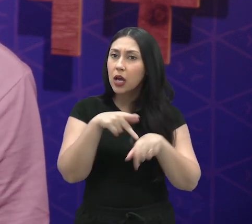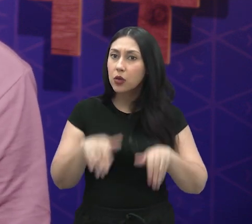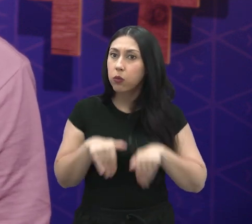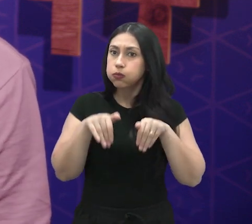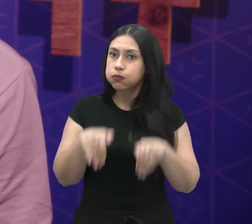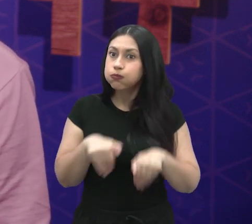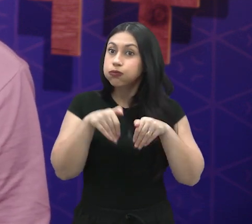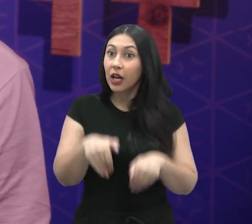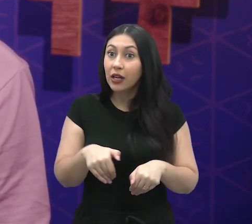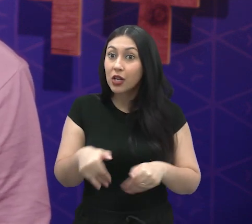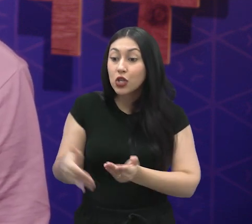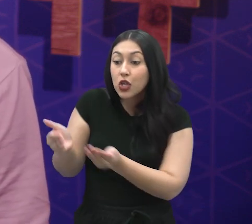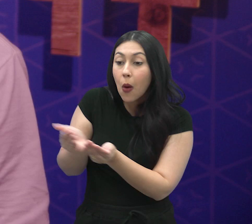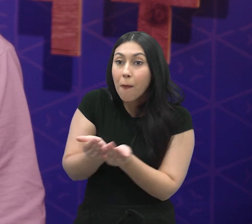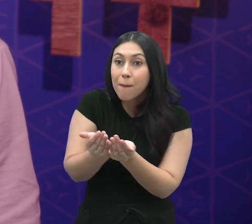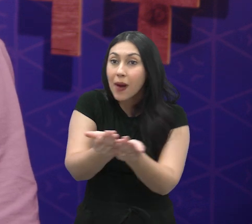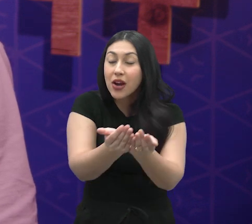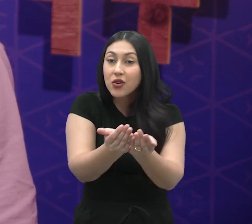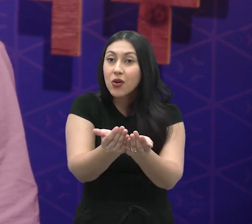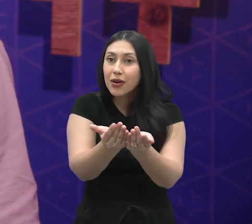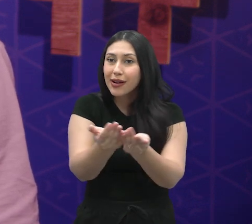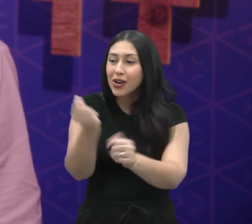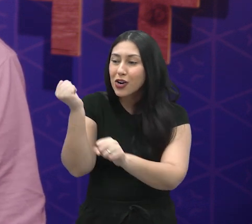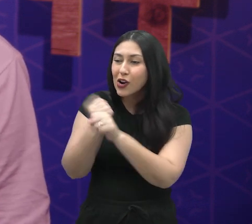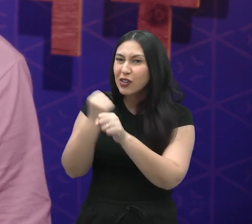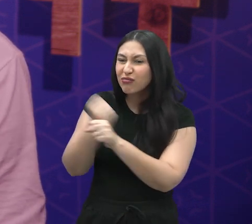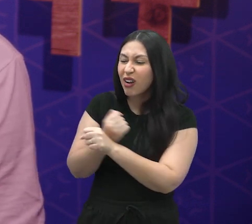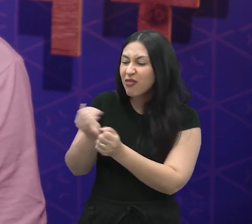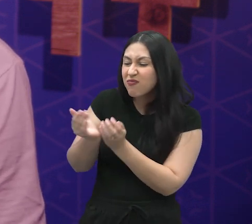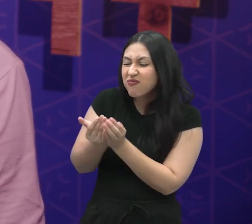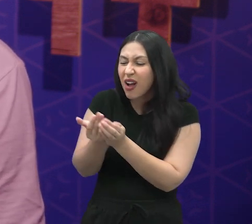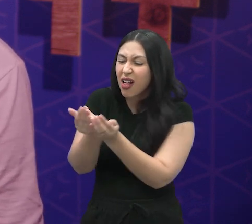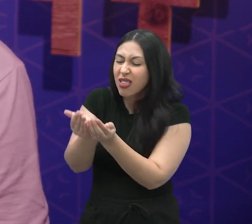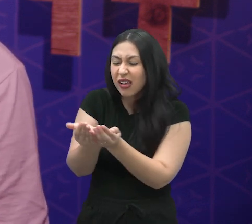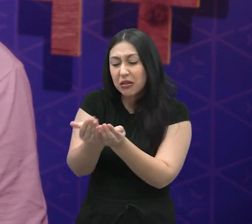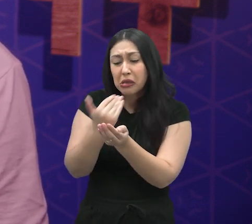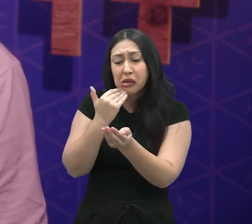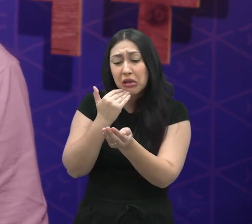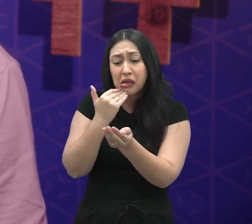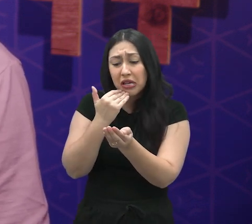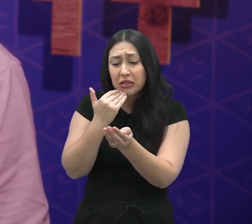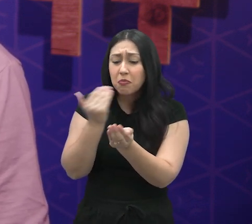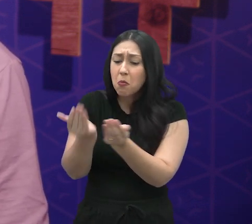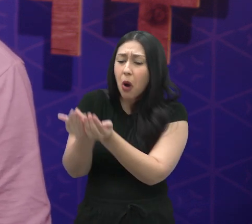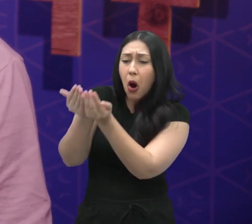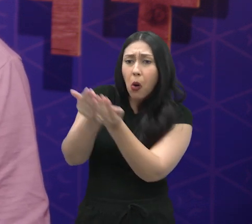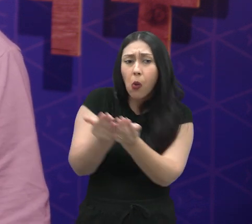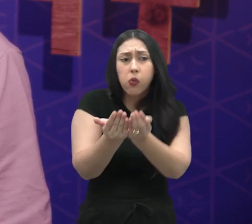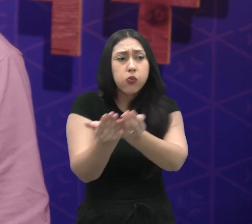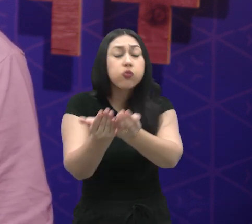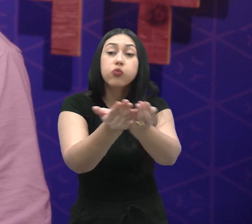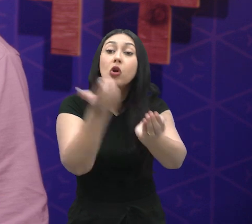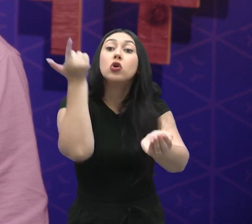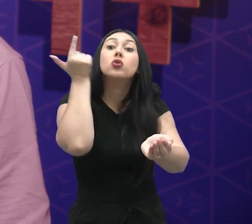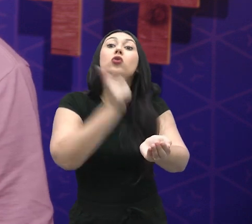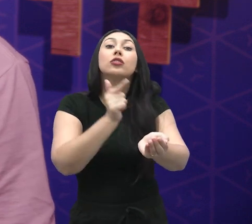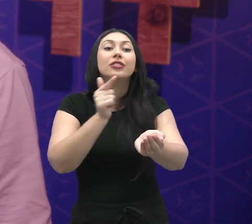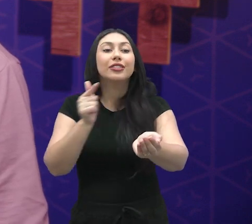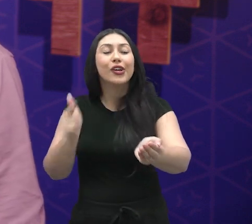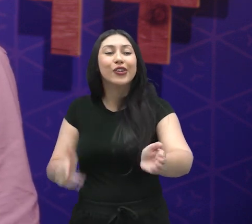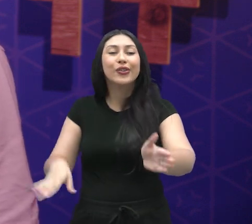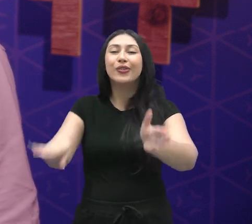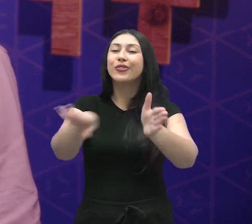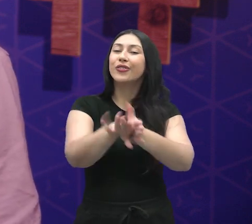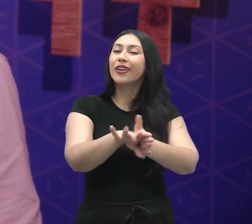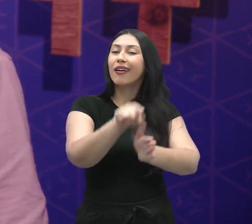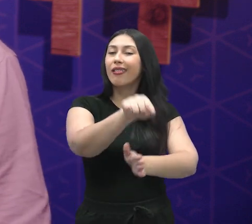Austrália de barco. Então, fez uma canoa lá, meio malemar, e atravessou o oceano,